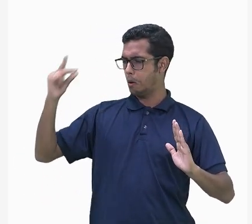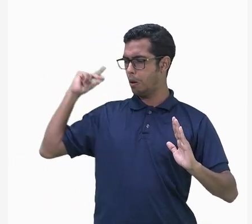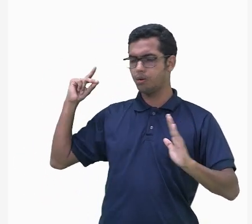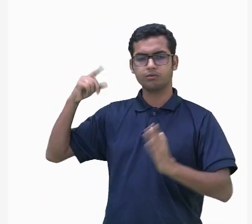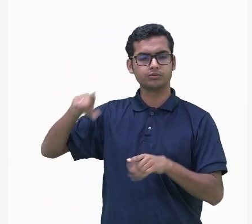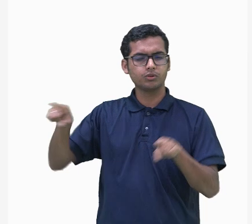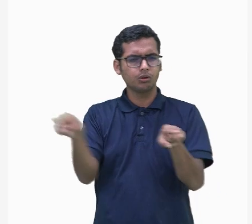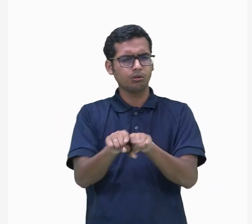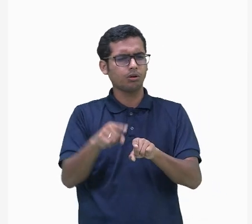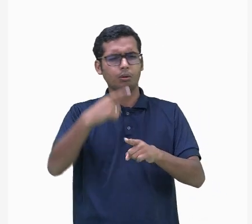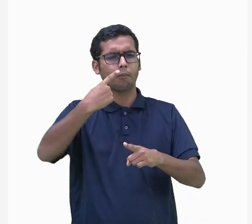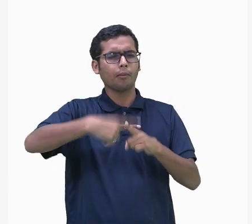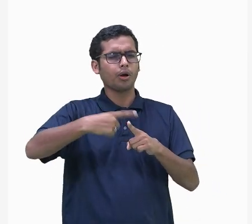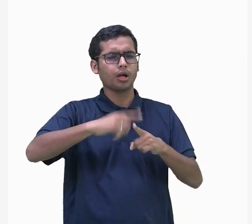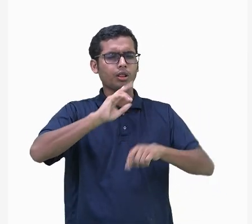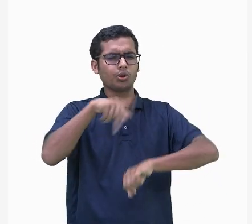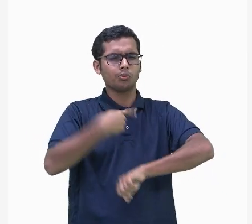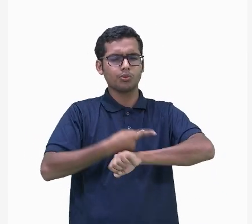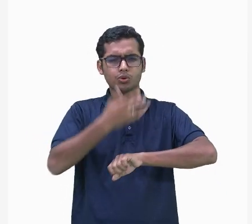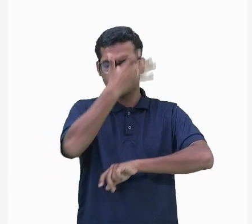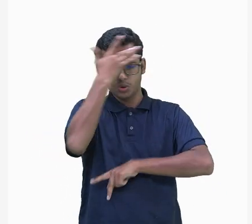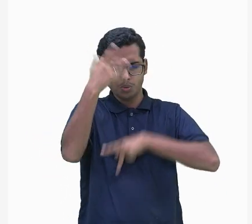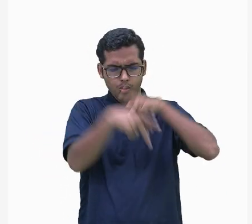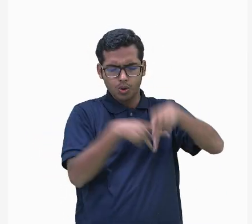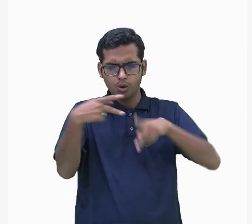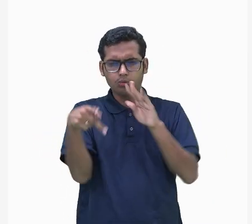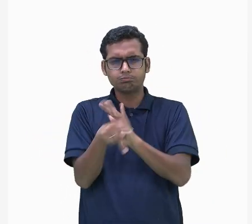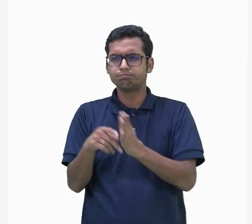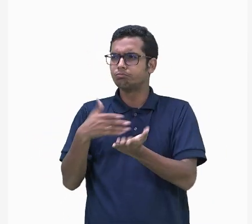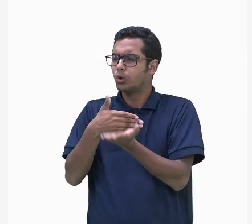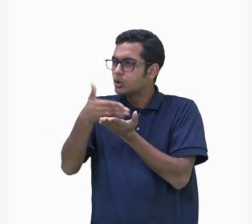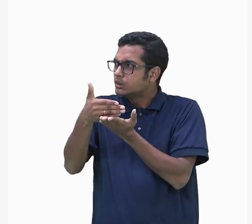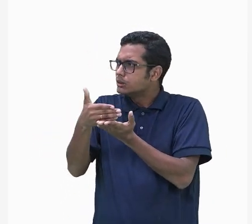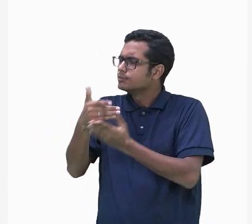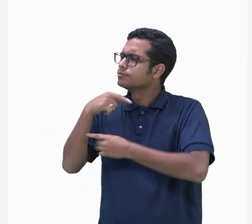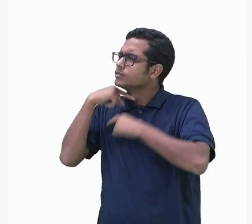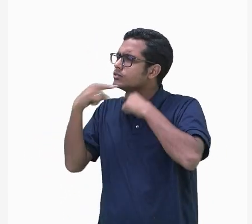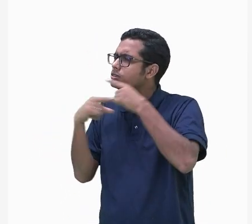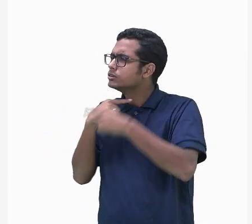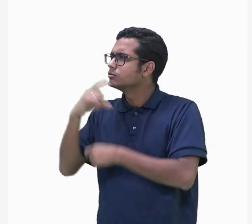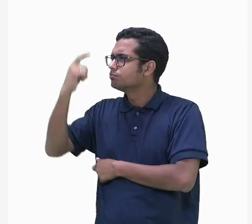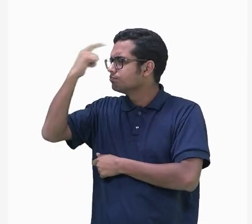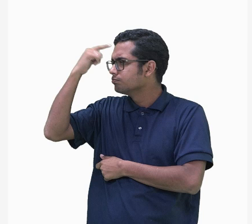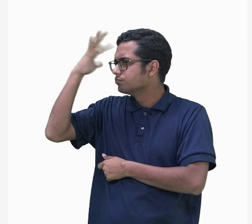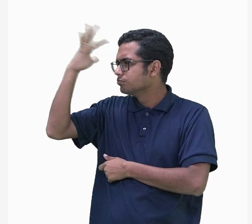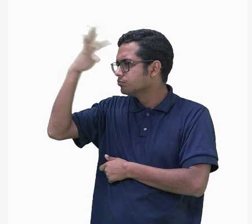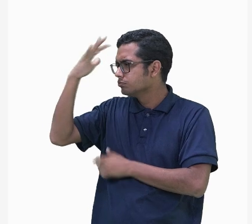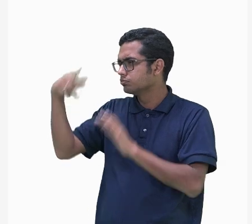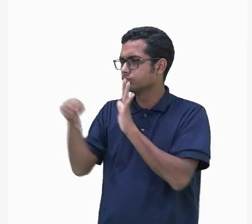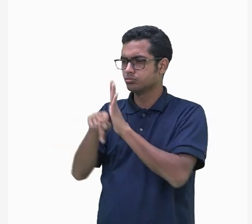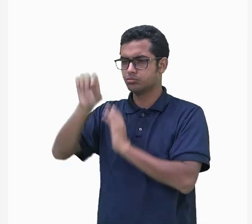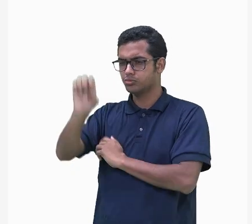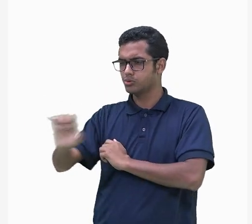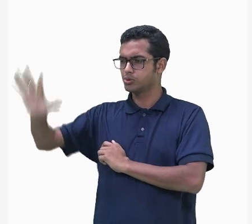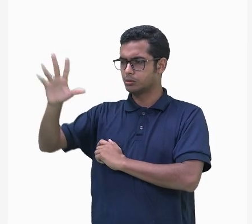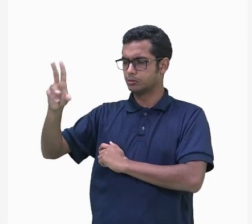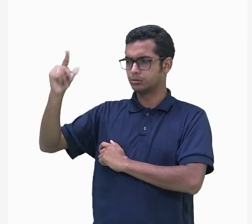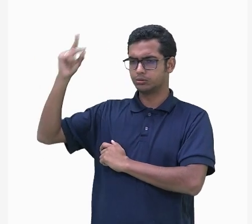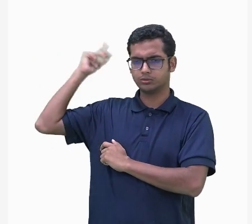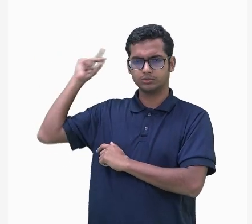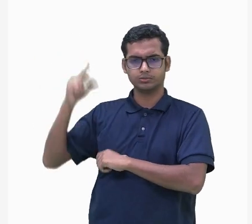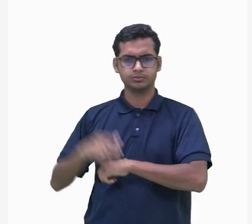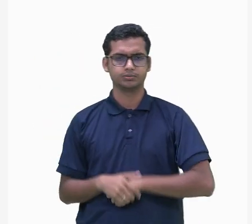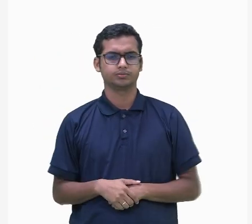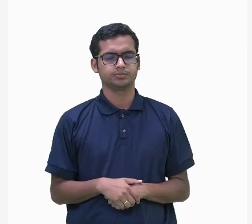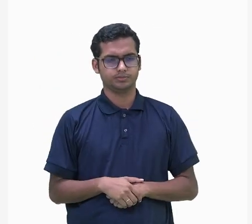tanto esse sistema de governo vigente ali na Europa Ocidental, na Era Moderna. Vamos adiante com o texto, vamos